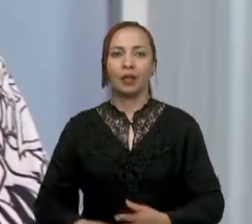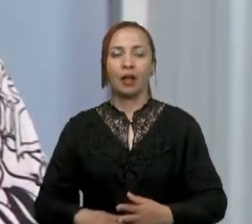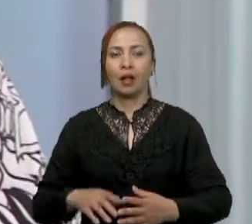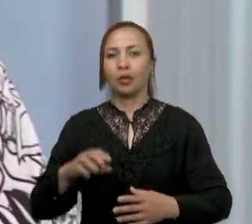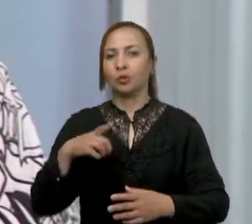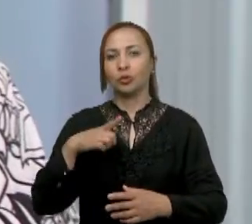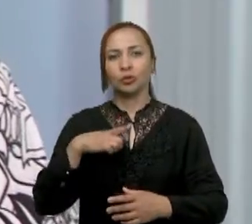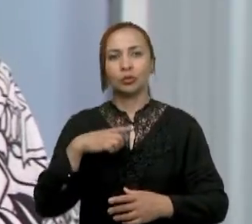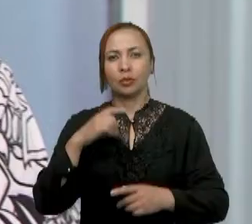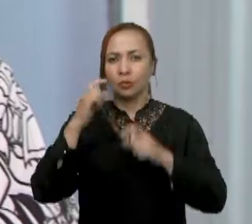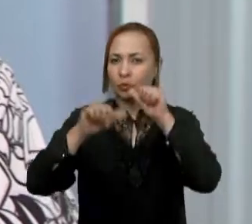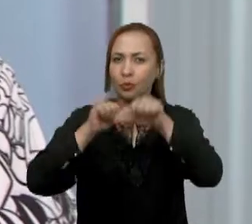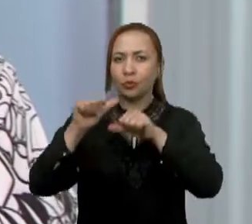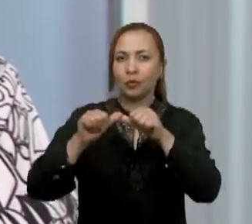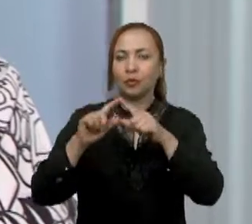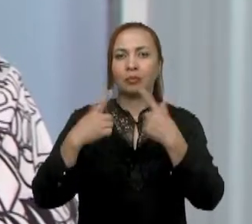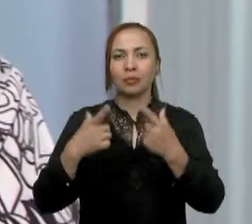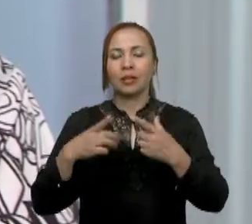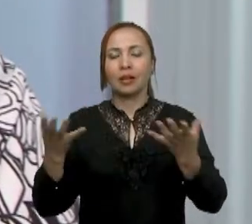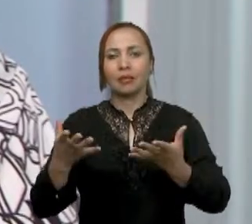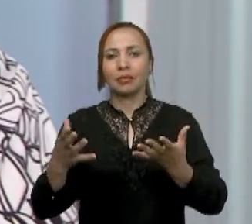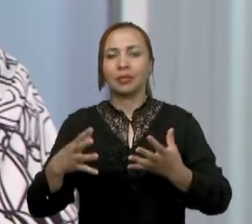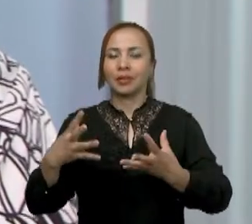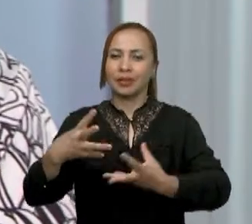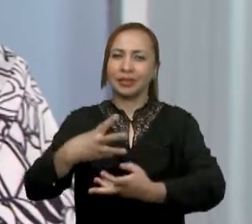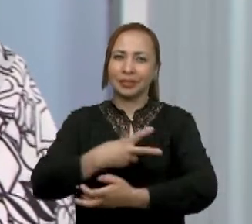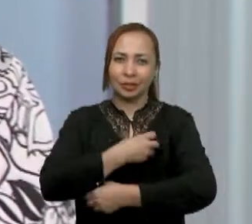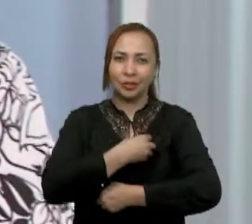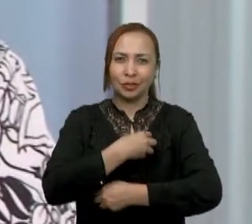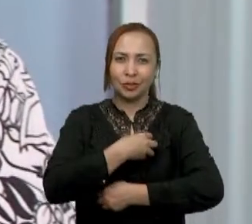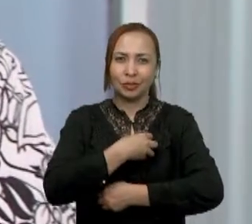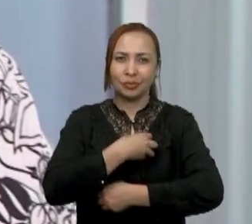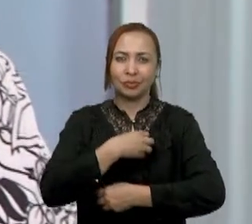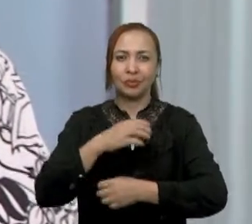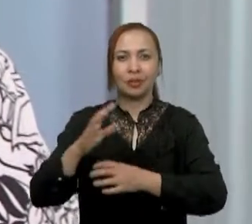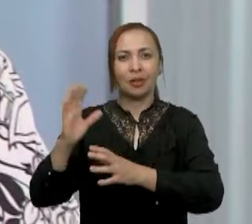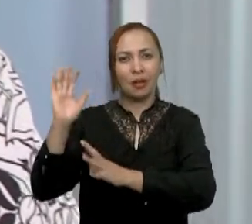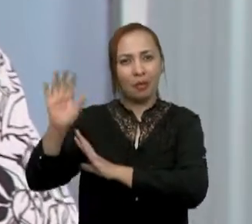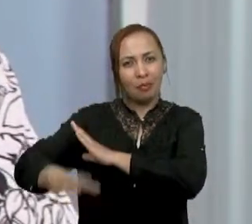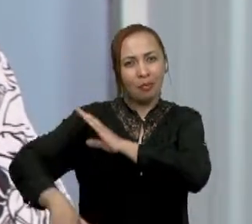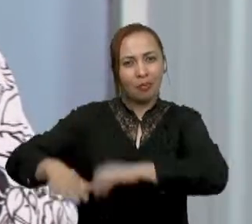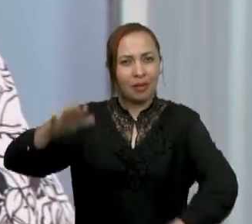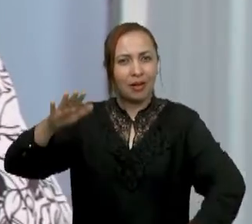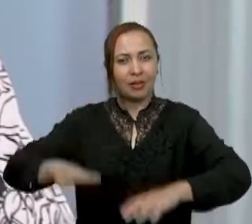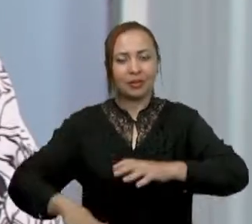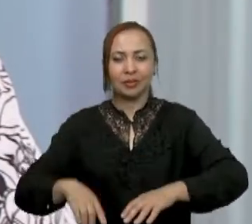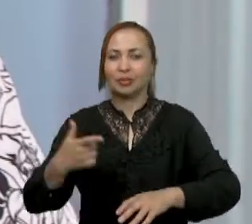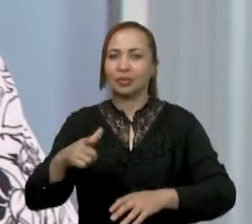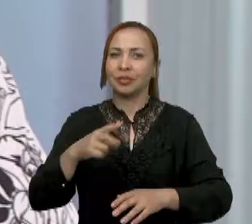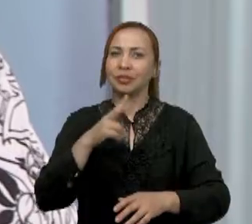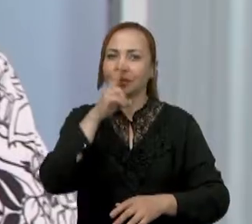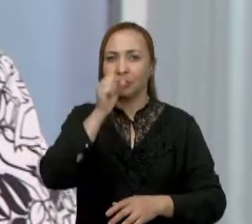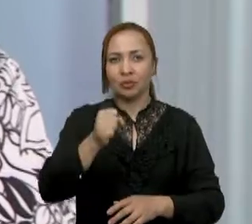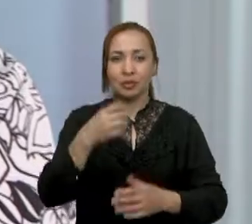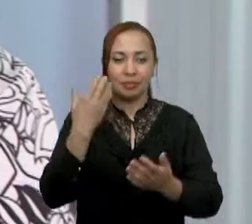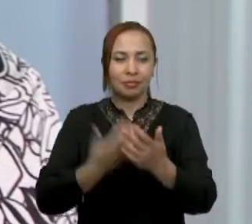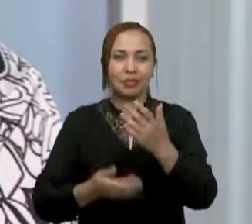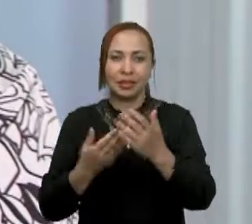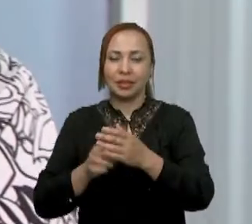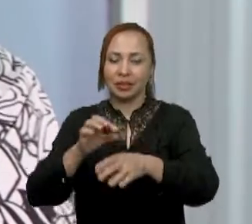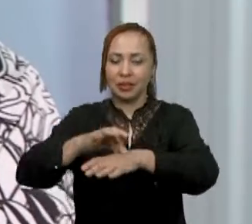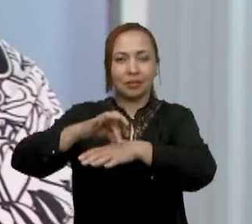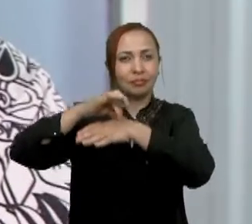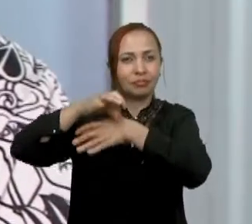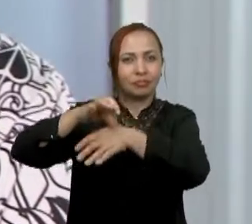eu venci o vídeo mas agora eu tô só com sintoma os braços tá sem força eu perdi